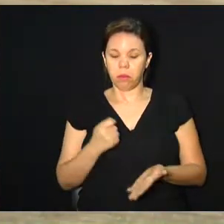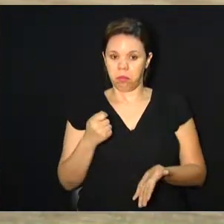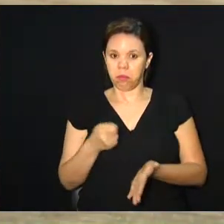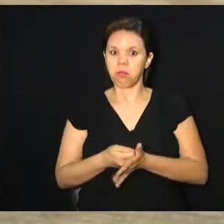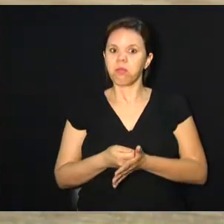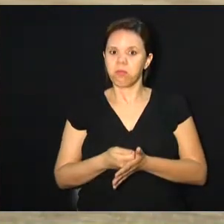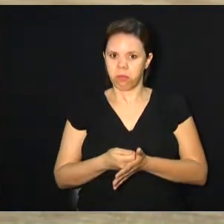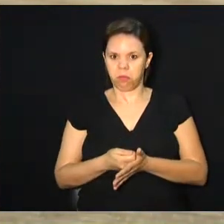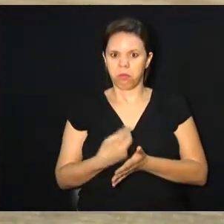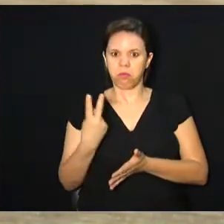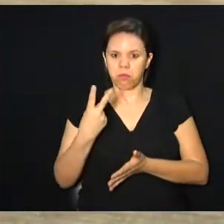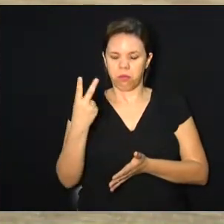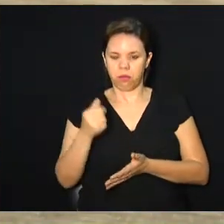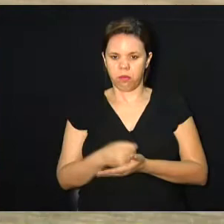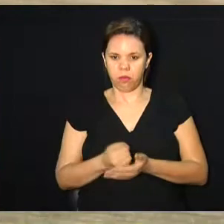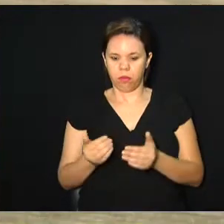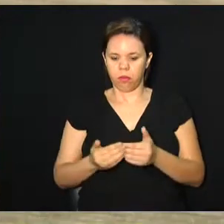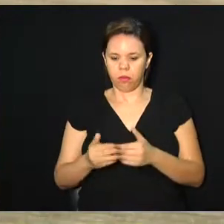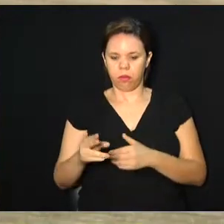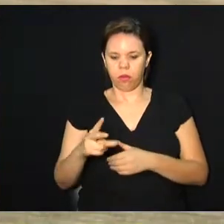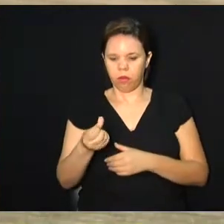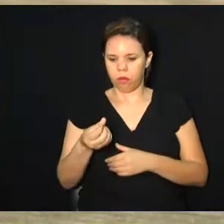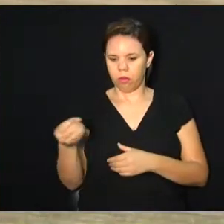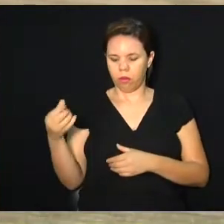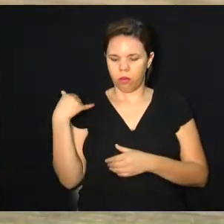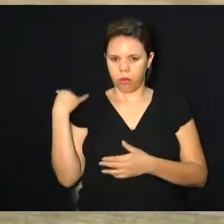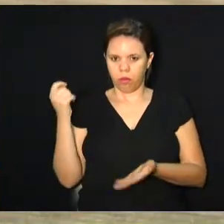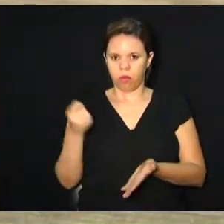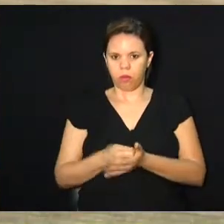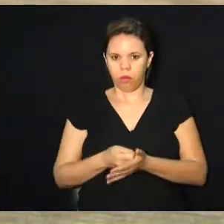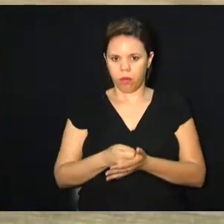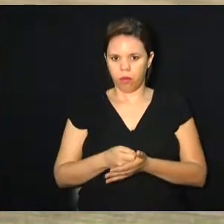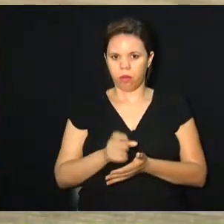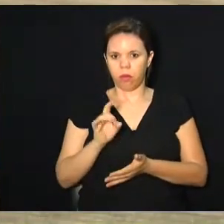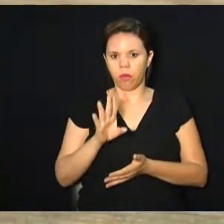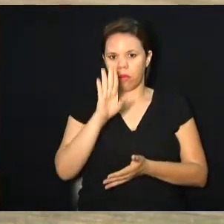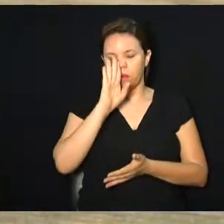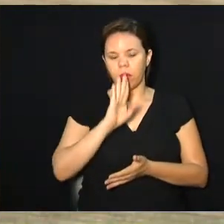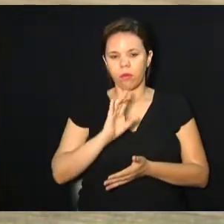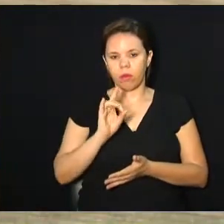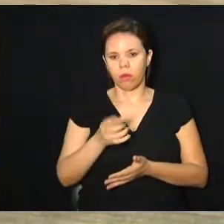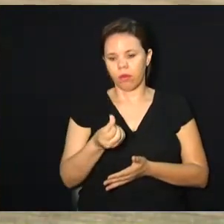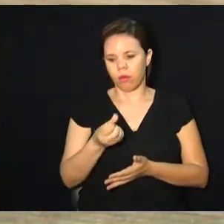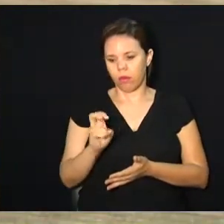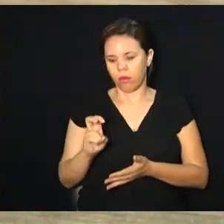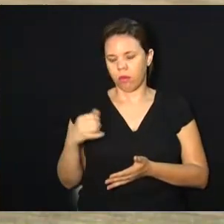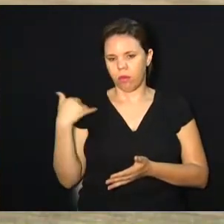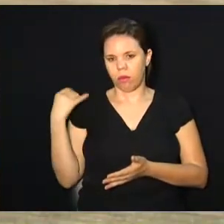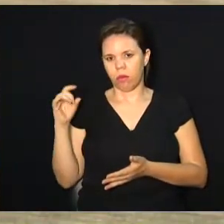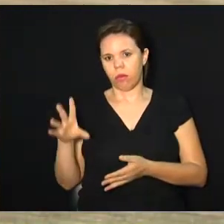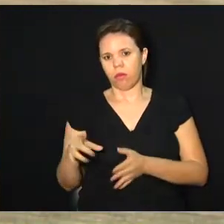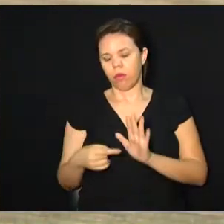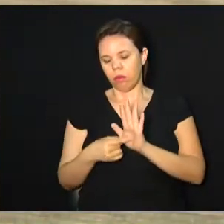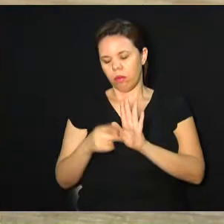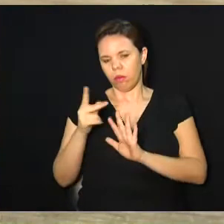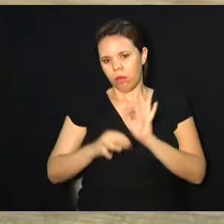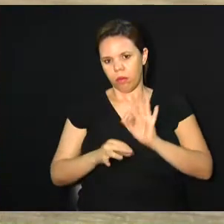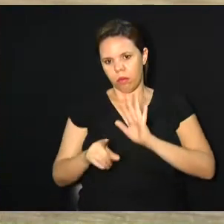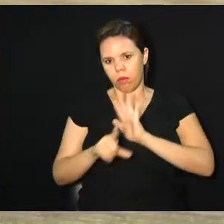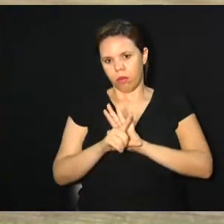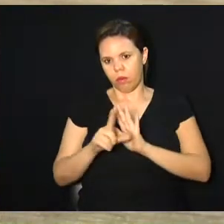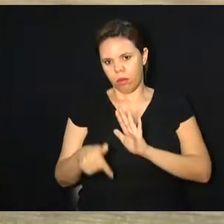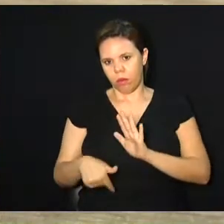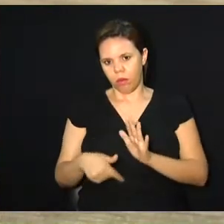a passagem a partir dos 60 anos. Ela é isenta só a partir dos 65. Então, apresentei um projeto de lei